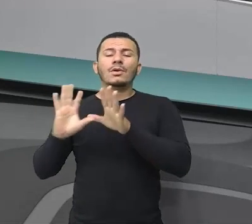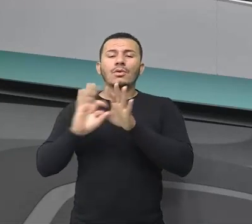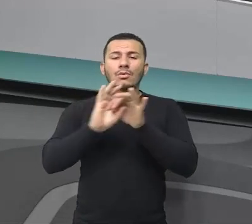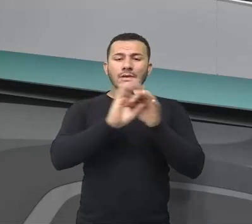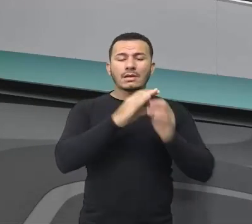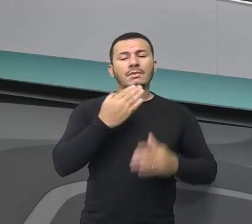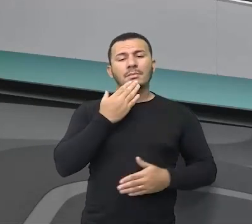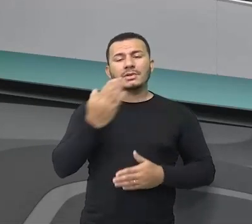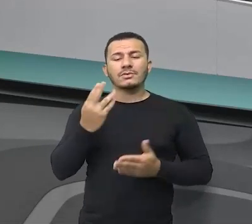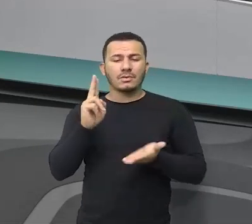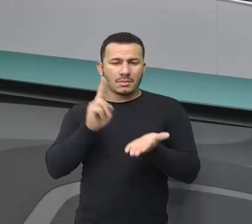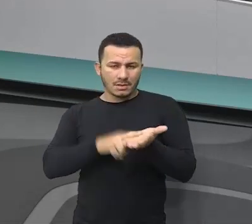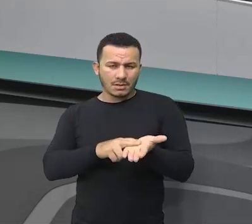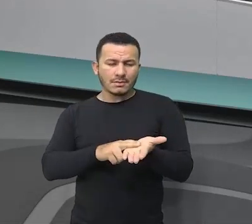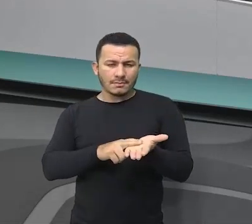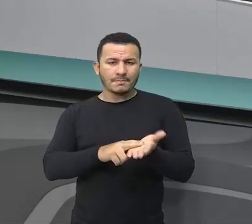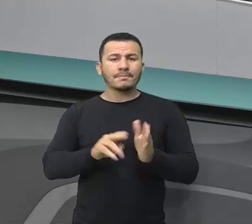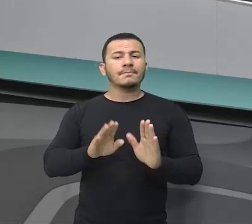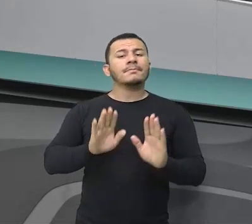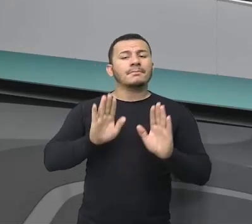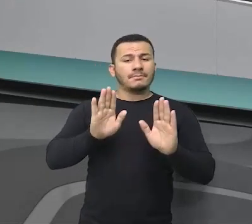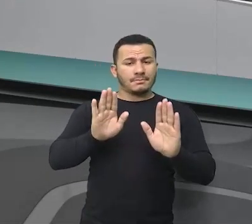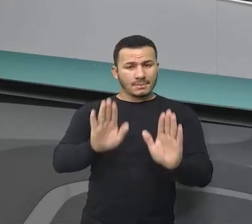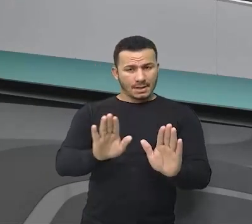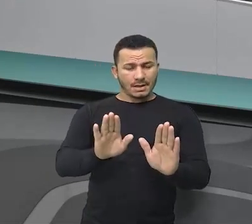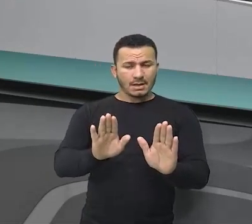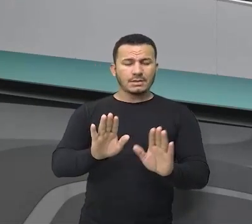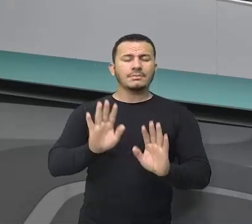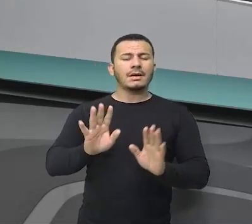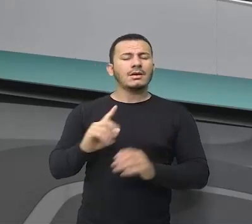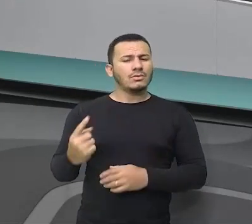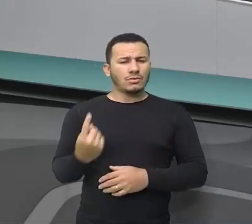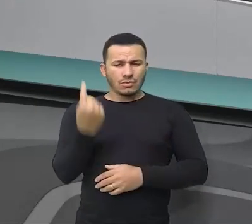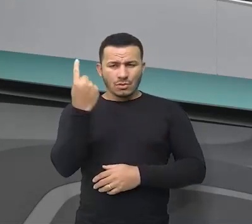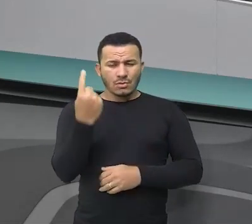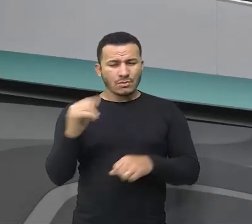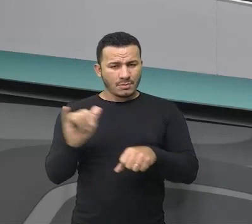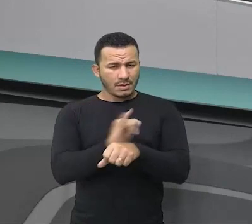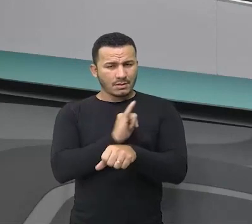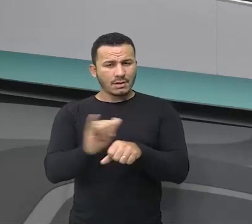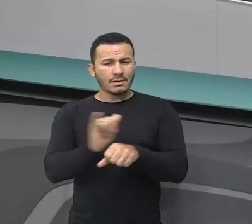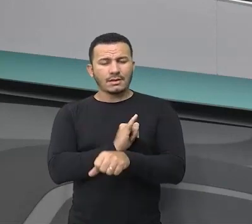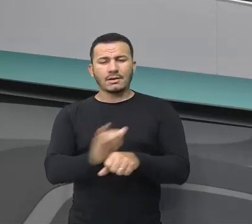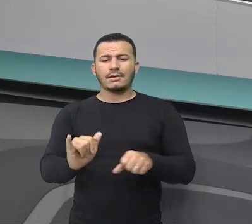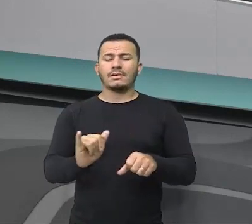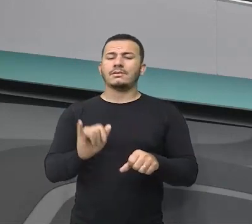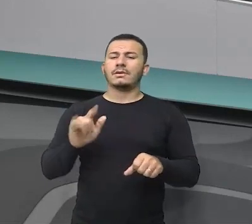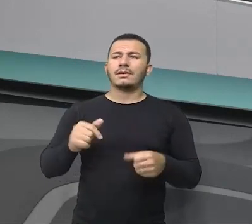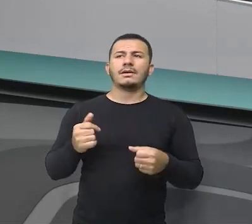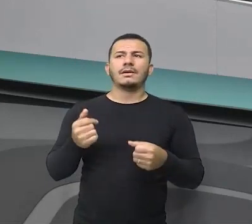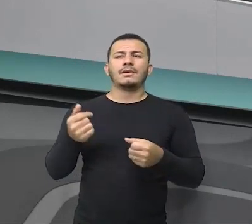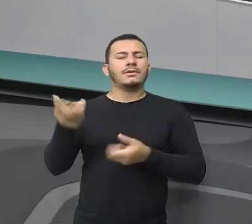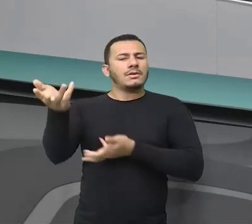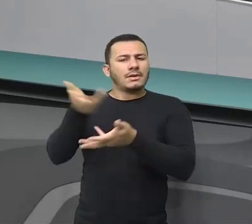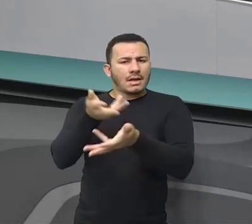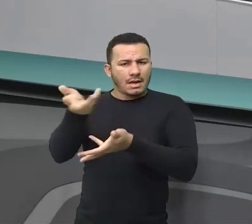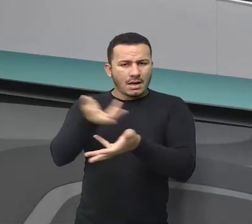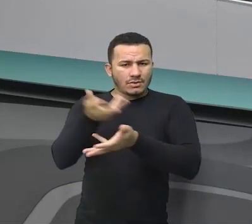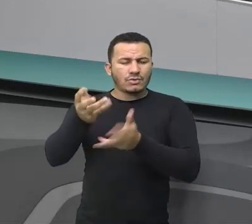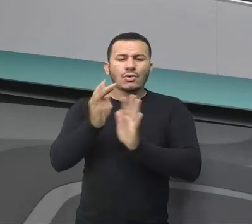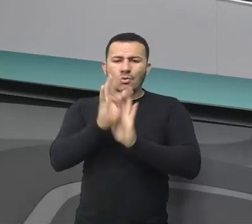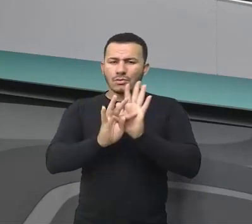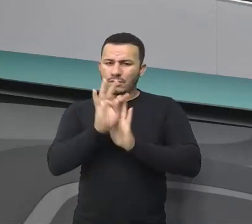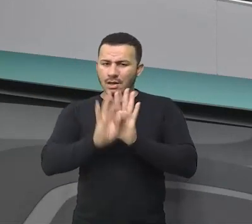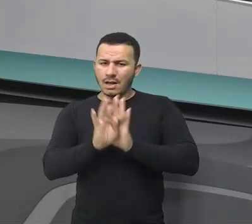carta de solicitação. Mas será que a única maneira de, vamos dizer assim, interagir com esse